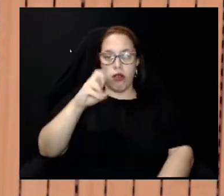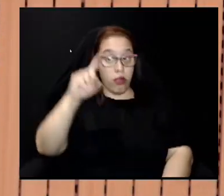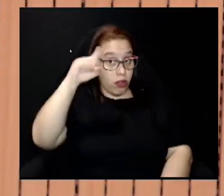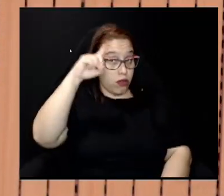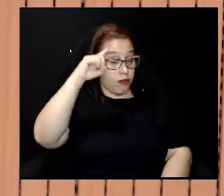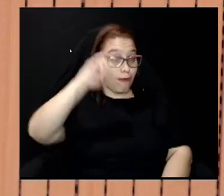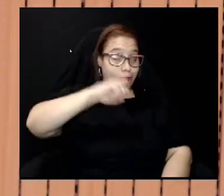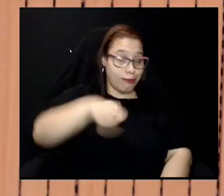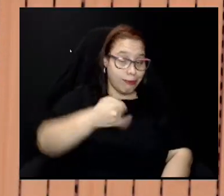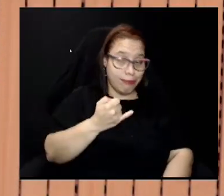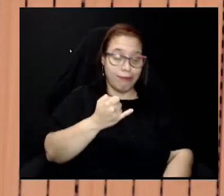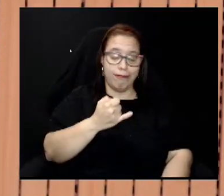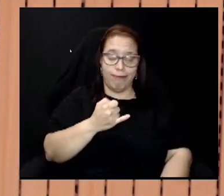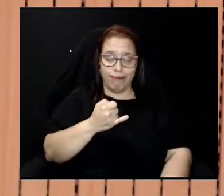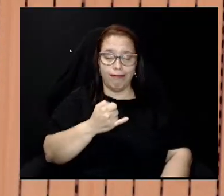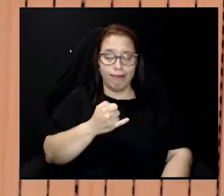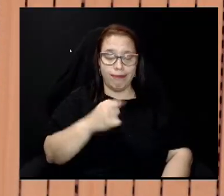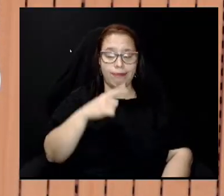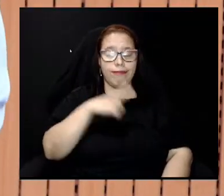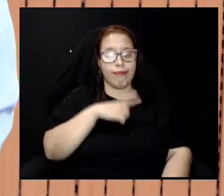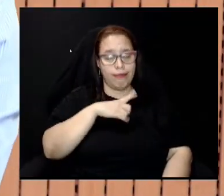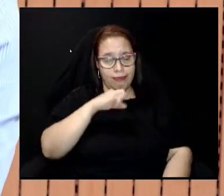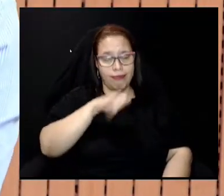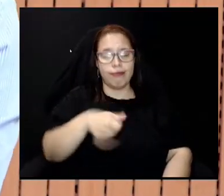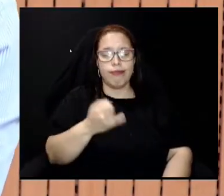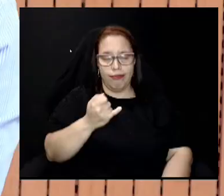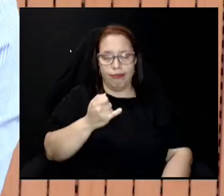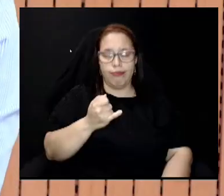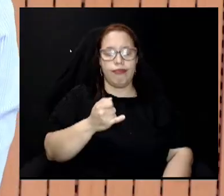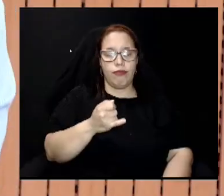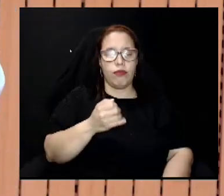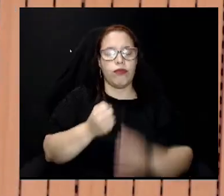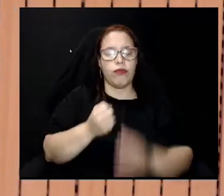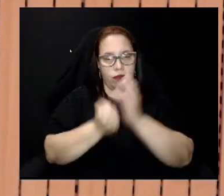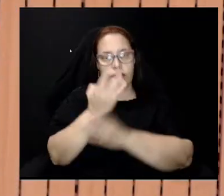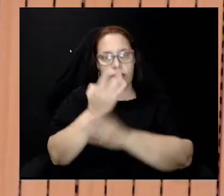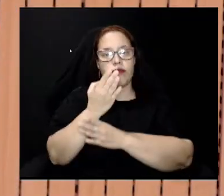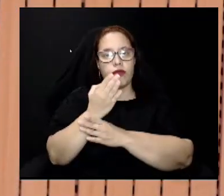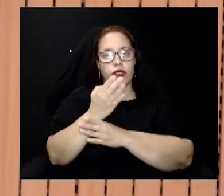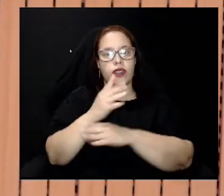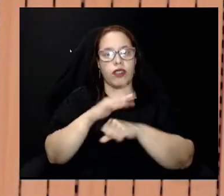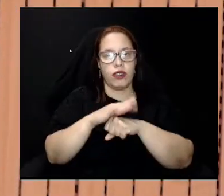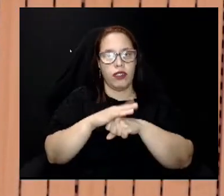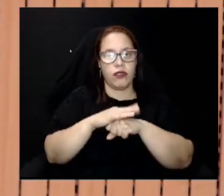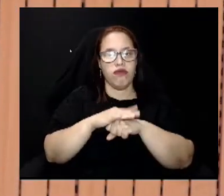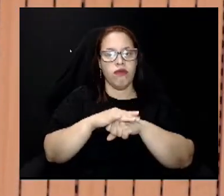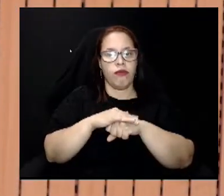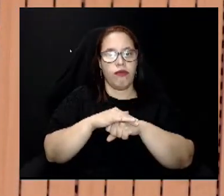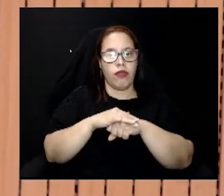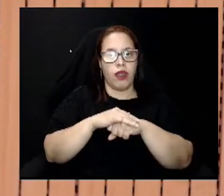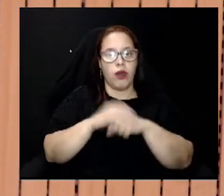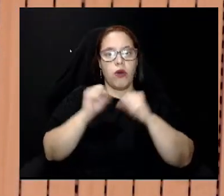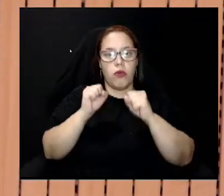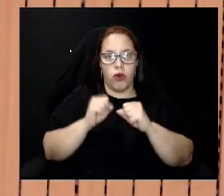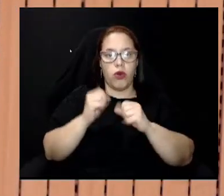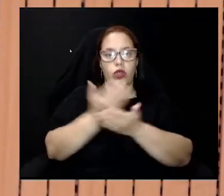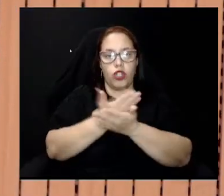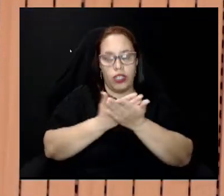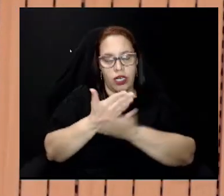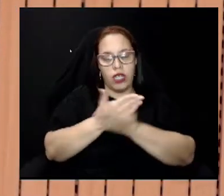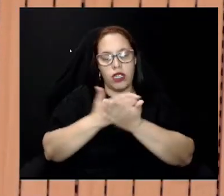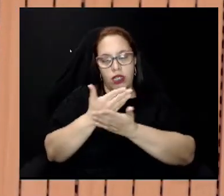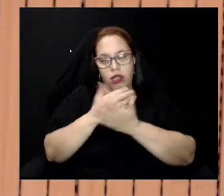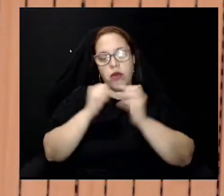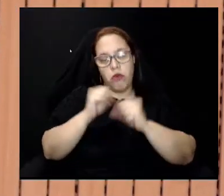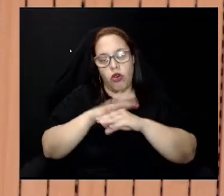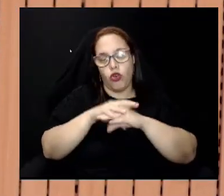oportunidade, ou teve a oportunidade, de descobrir que você está com uma doença que você pode tratar e pode se curar. E